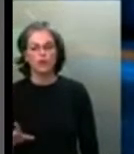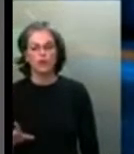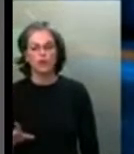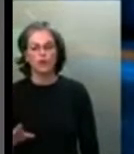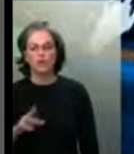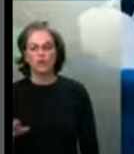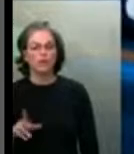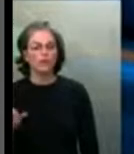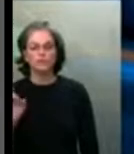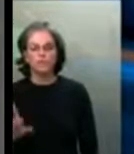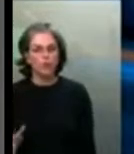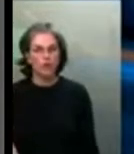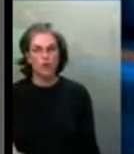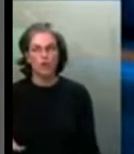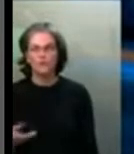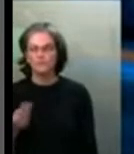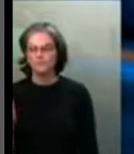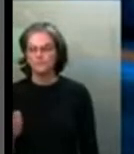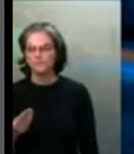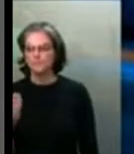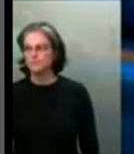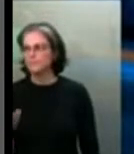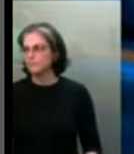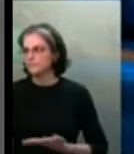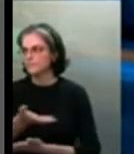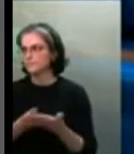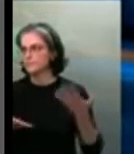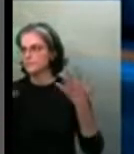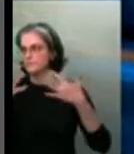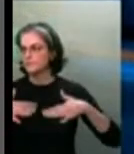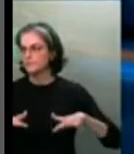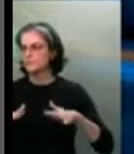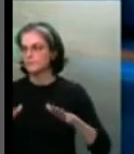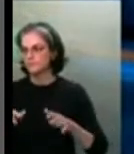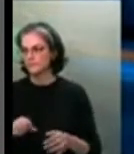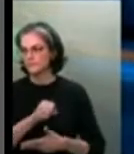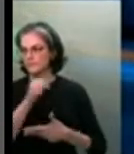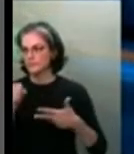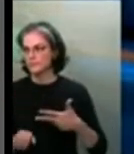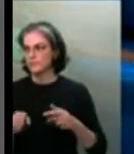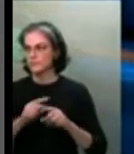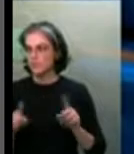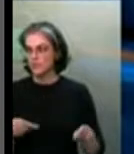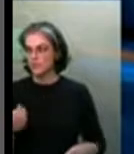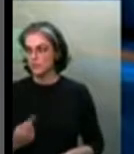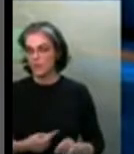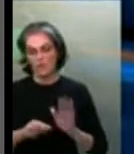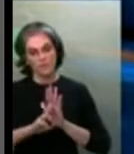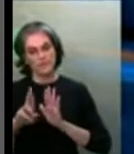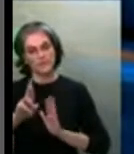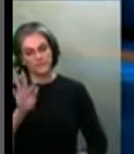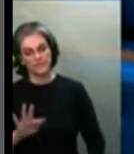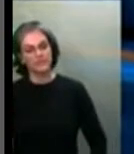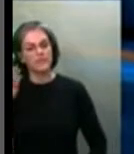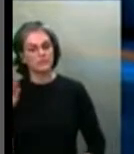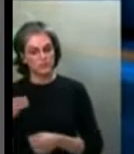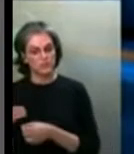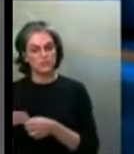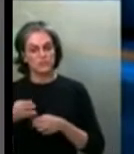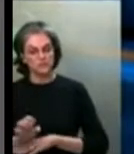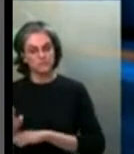na conformidade entre os poderes, mas nós como representante da federação, dos estados e